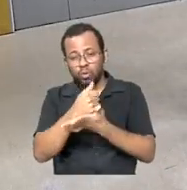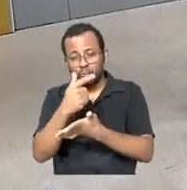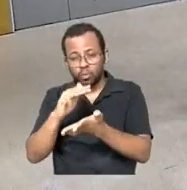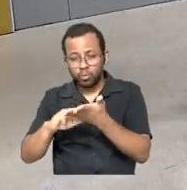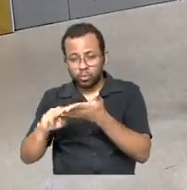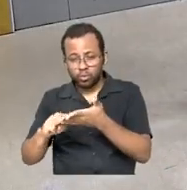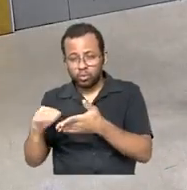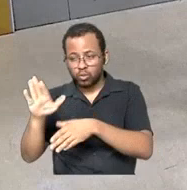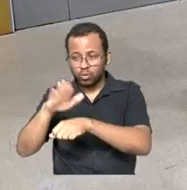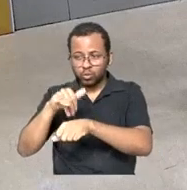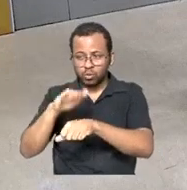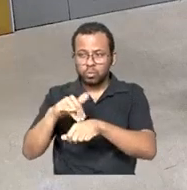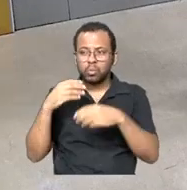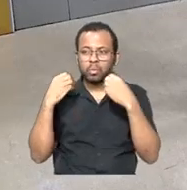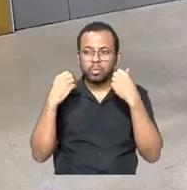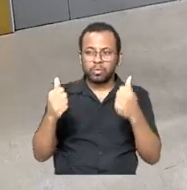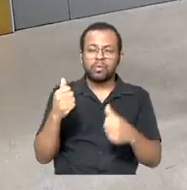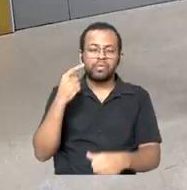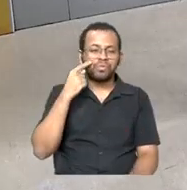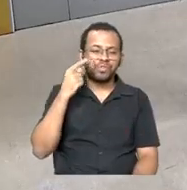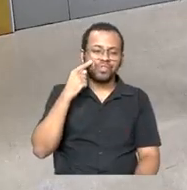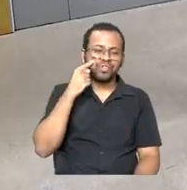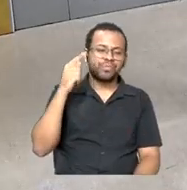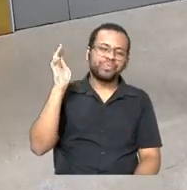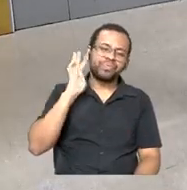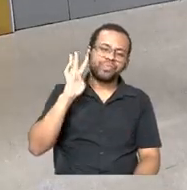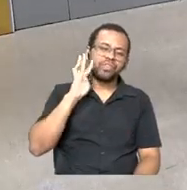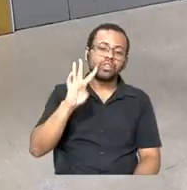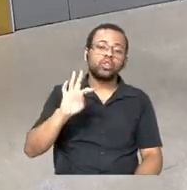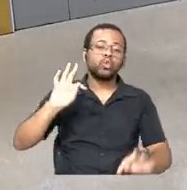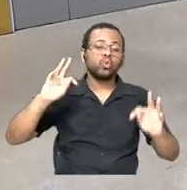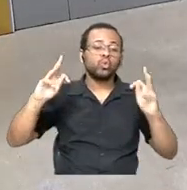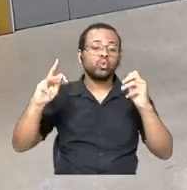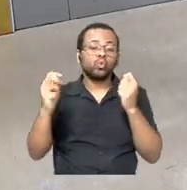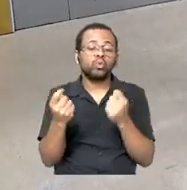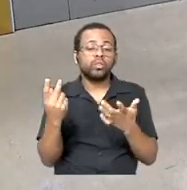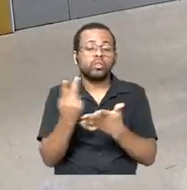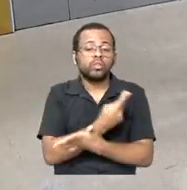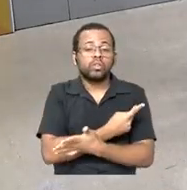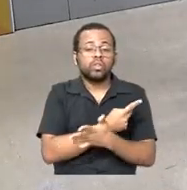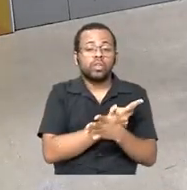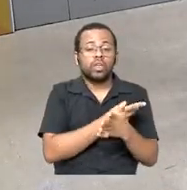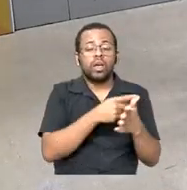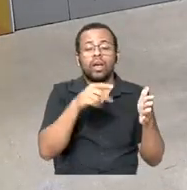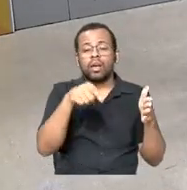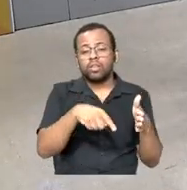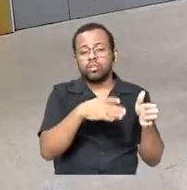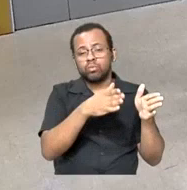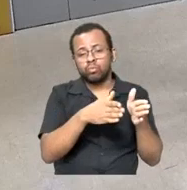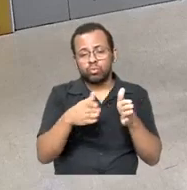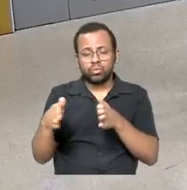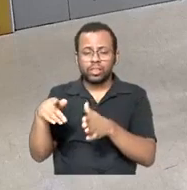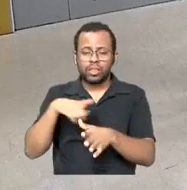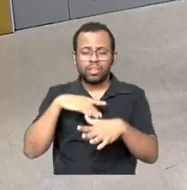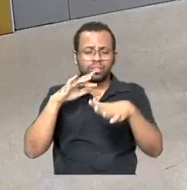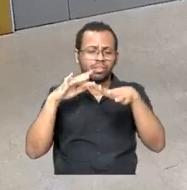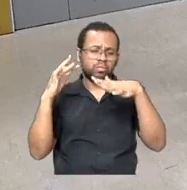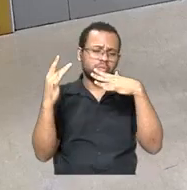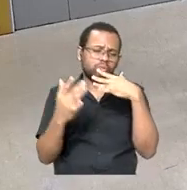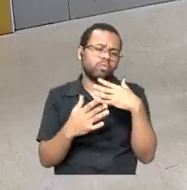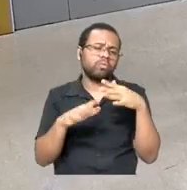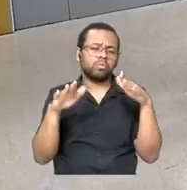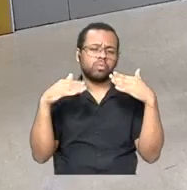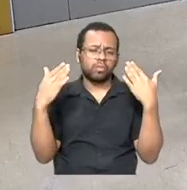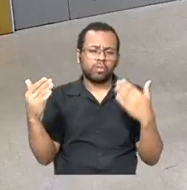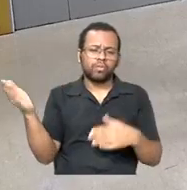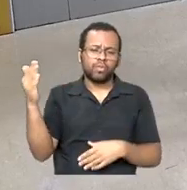boa essa viu olha só que legal e tudo que acontece durante o programa está nas nossas redes sociais Então